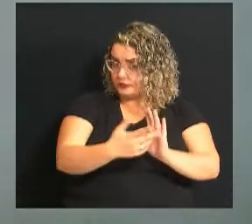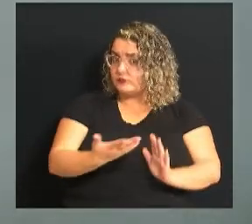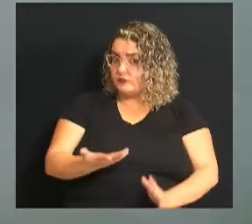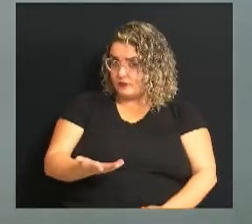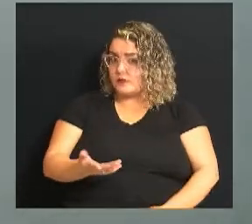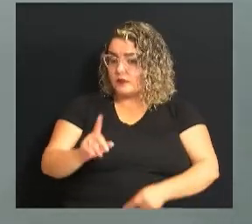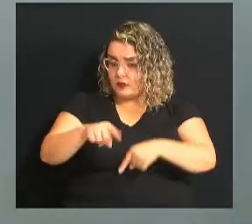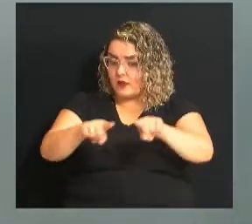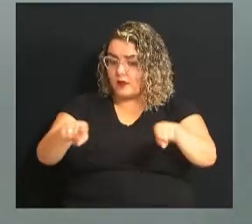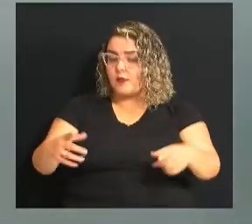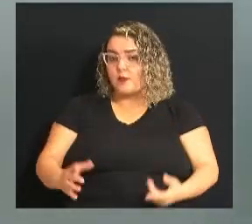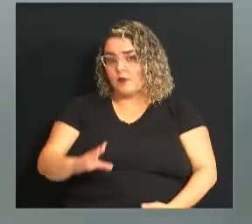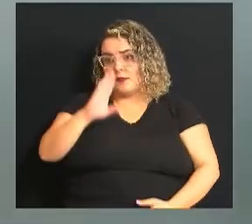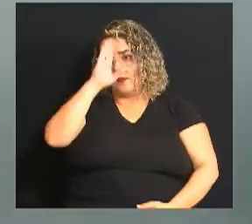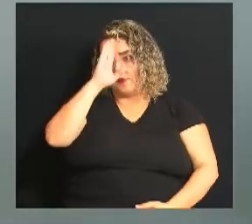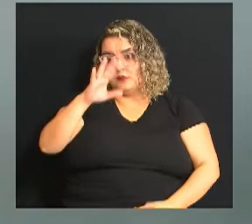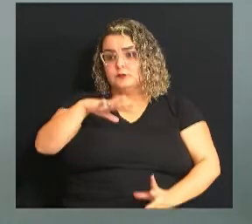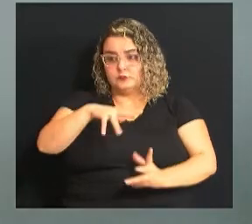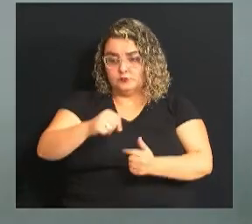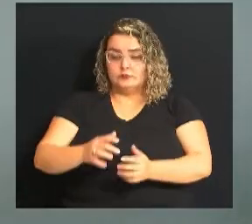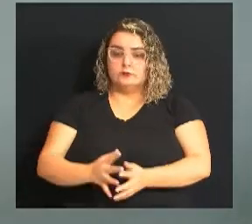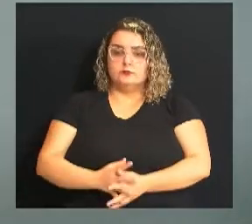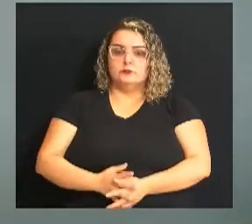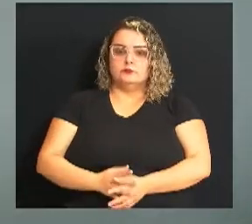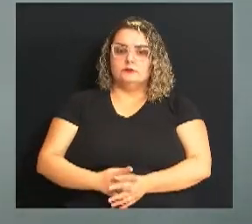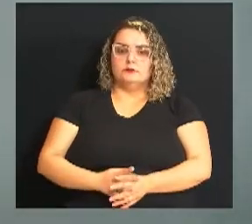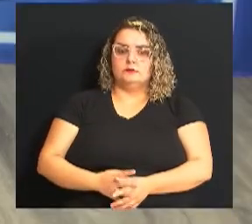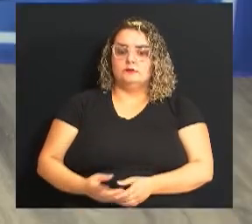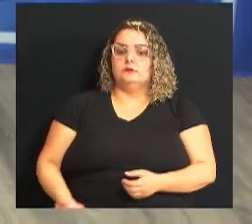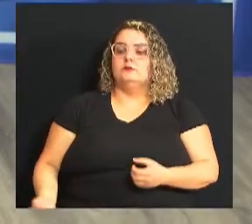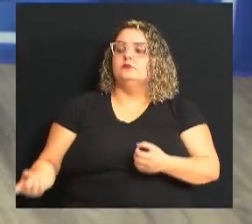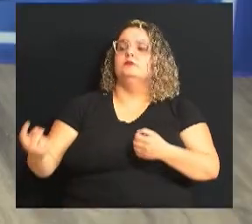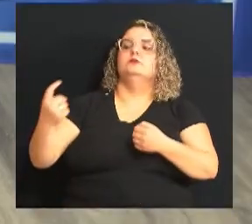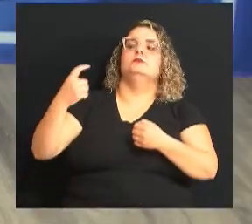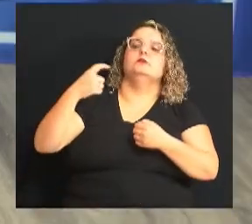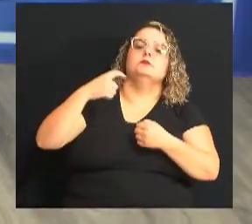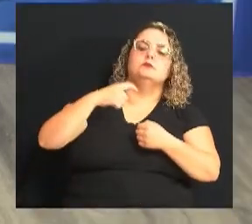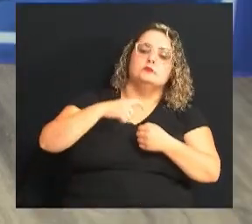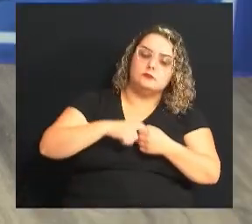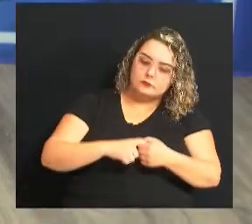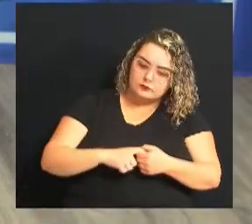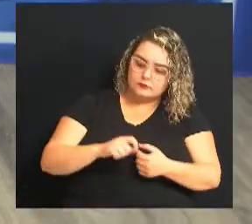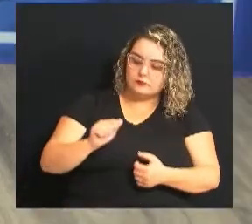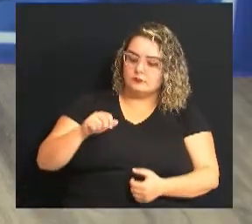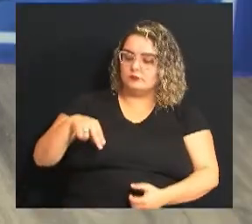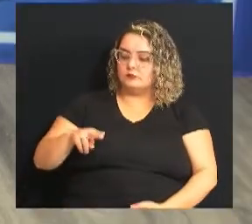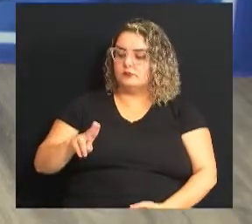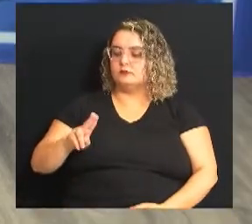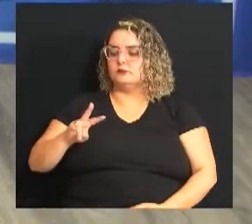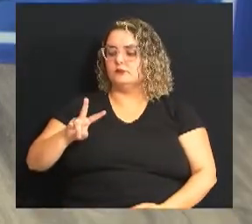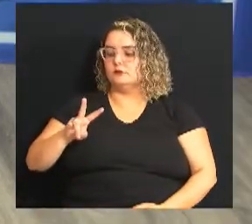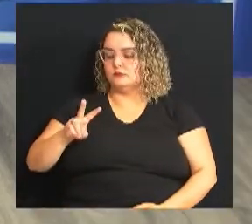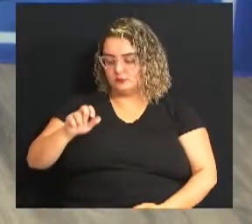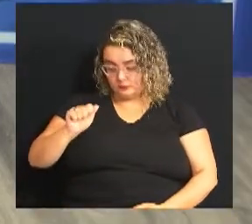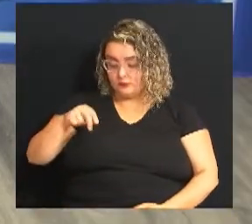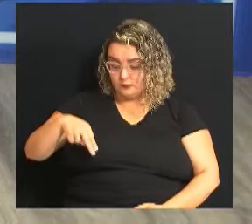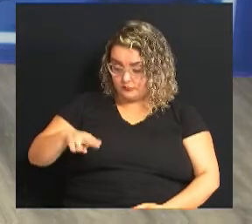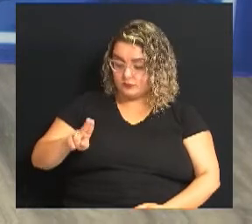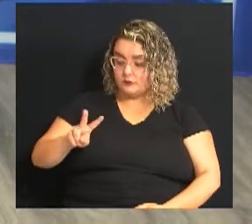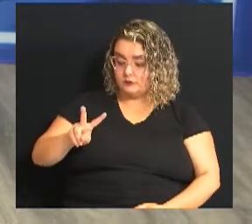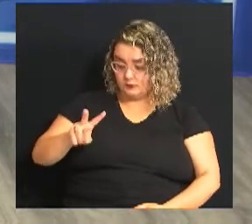as principais no mundo. Voltando para a Anvisa, que aprovou a vacina